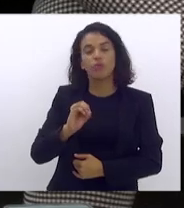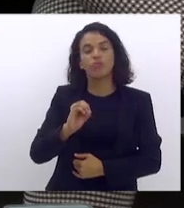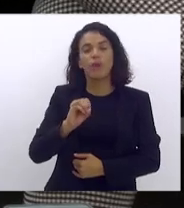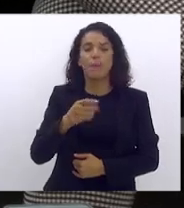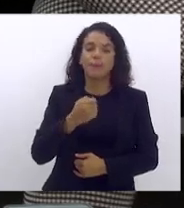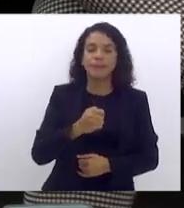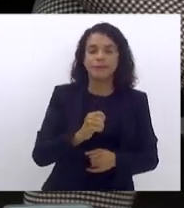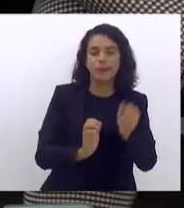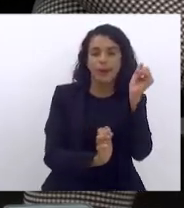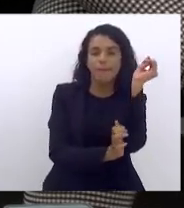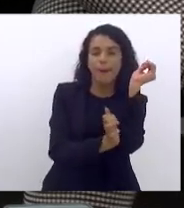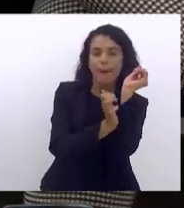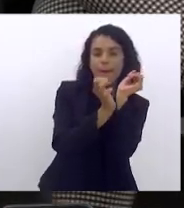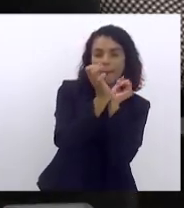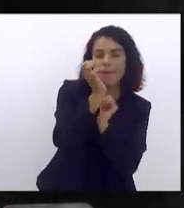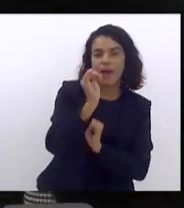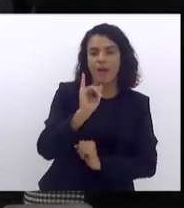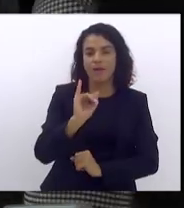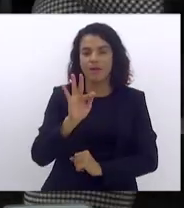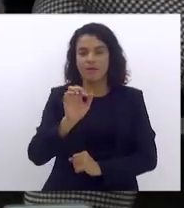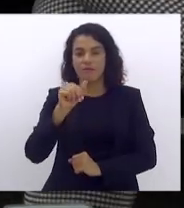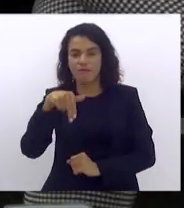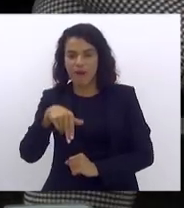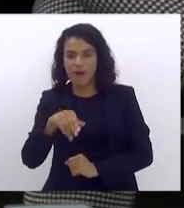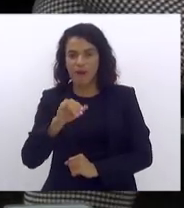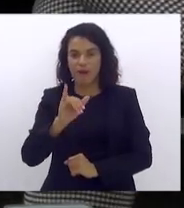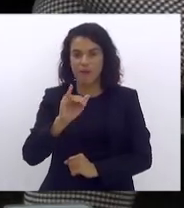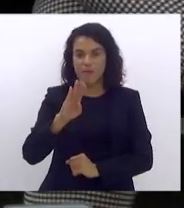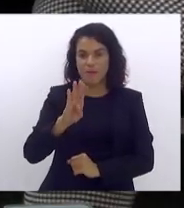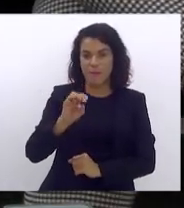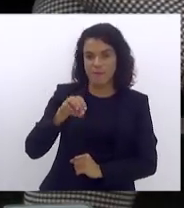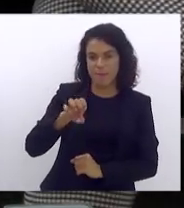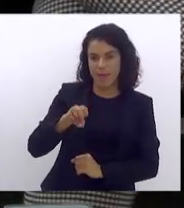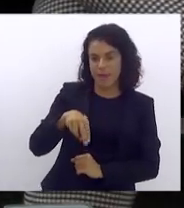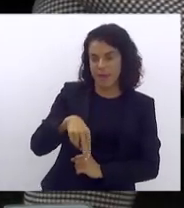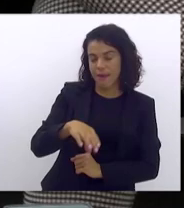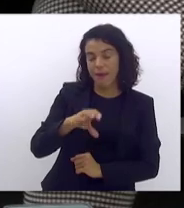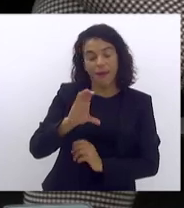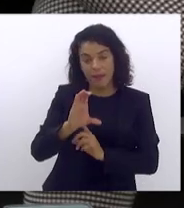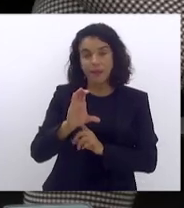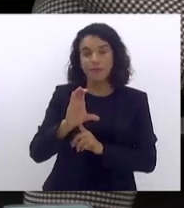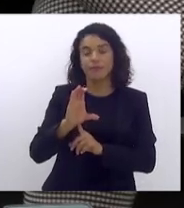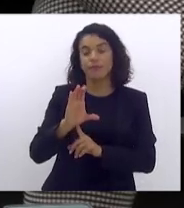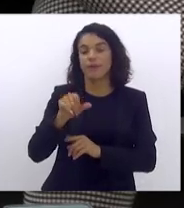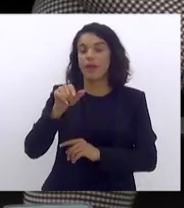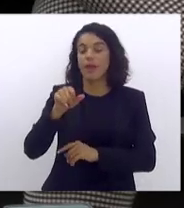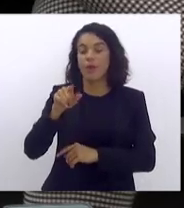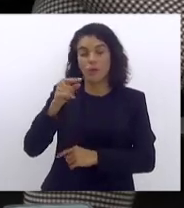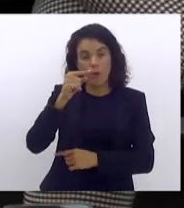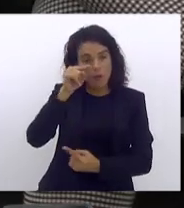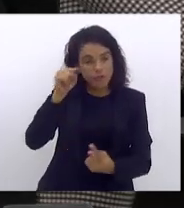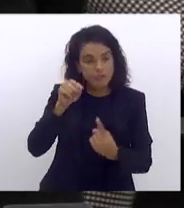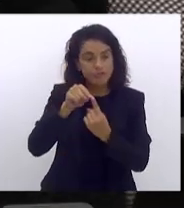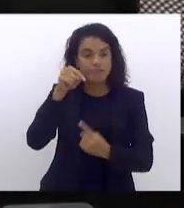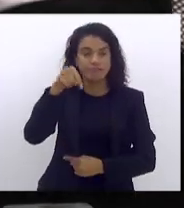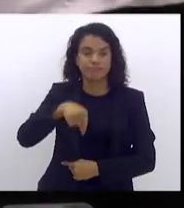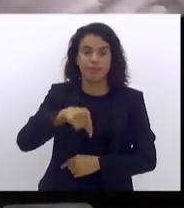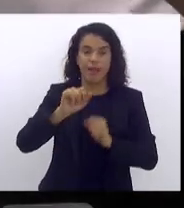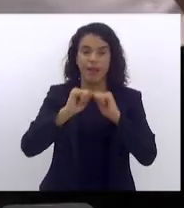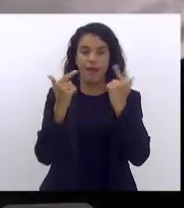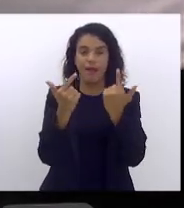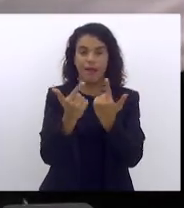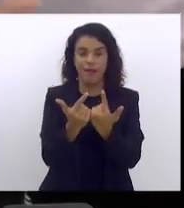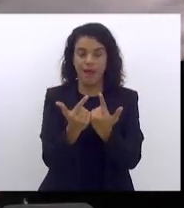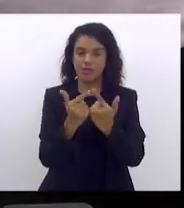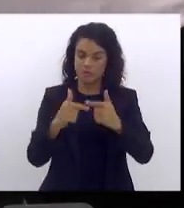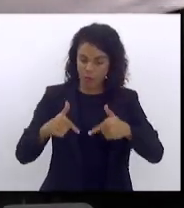passar pelo IFAM, pelo IPNEC, teria que passar por outros órgãos. E a ideia é que essa casa ela se posicione frente a um fato